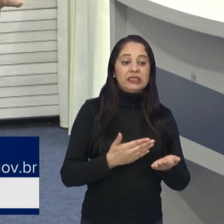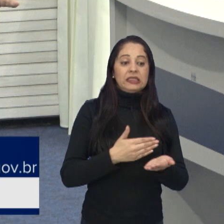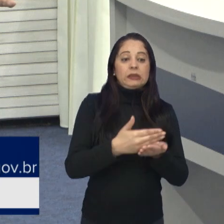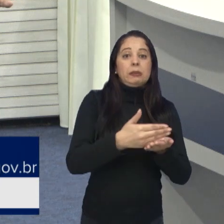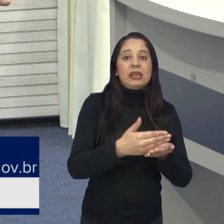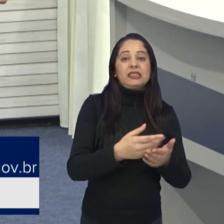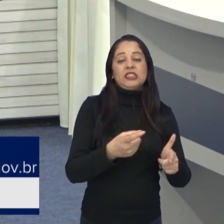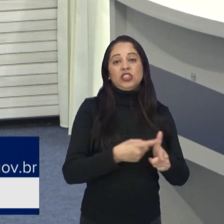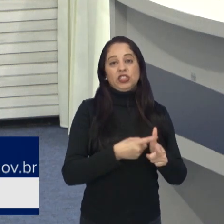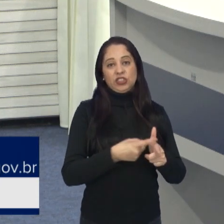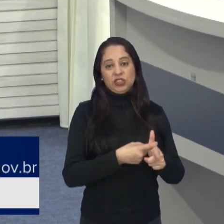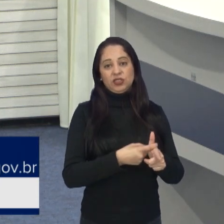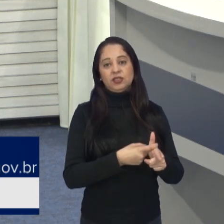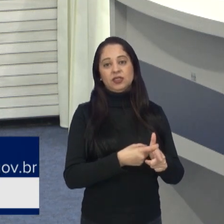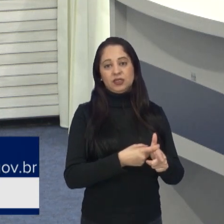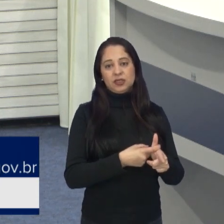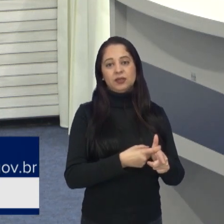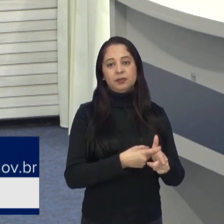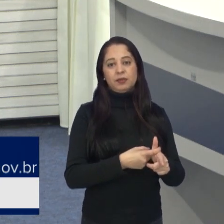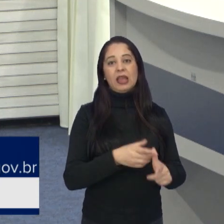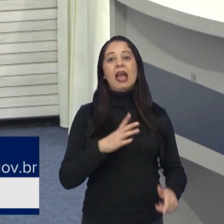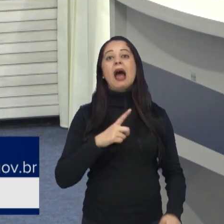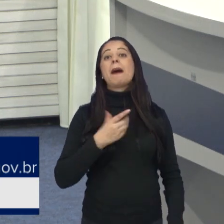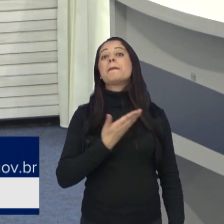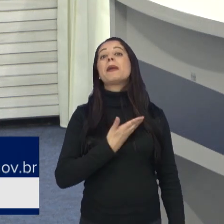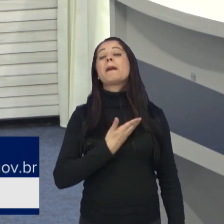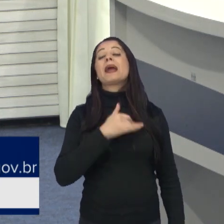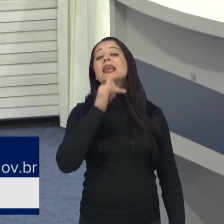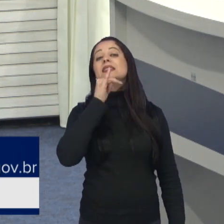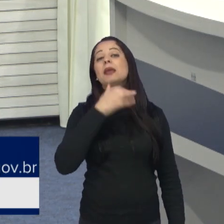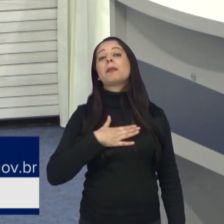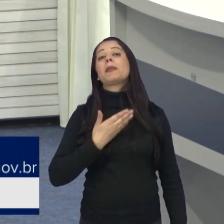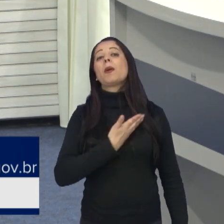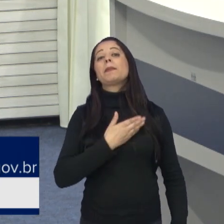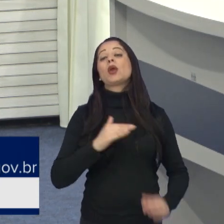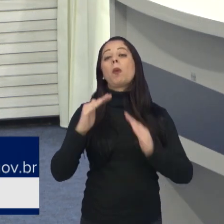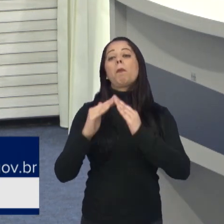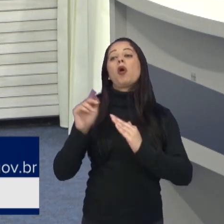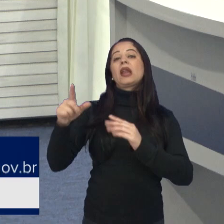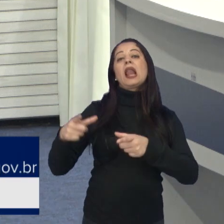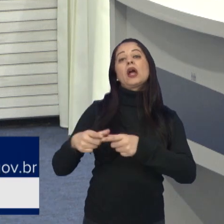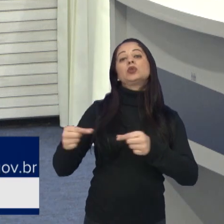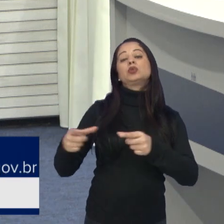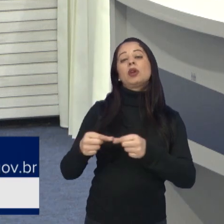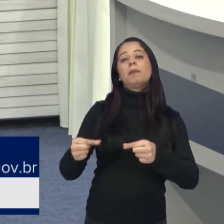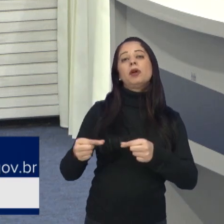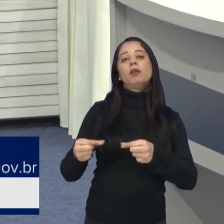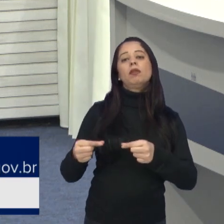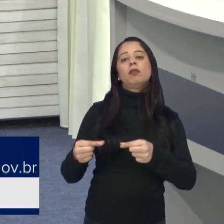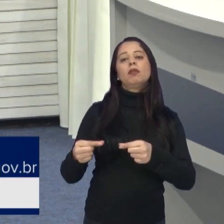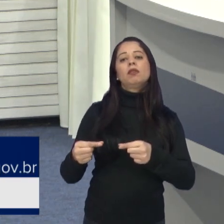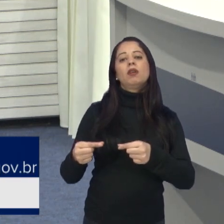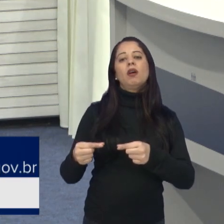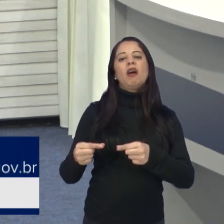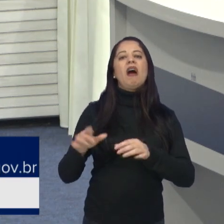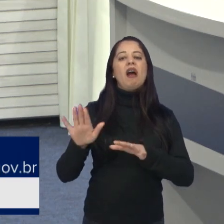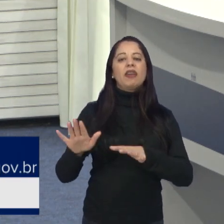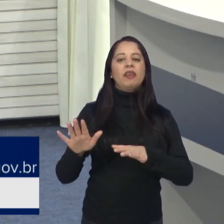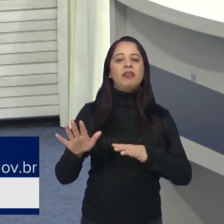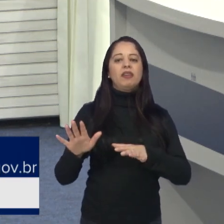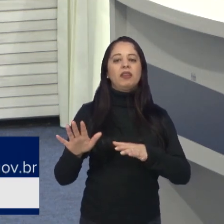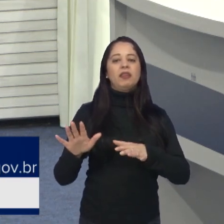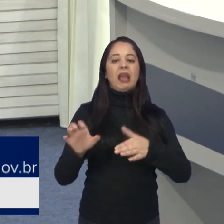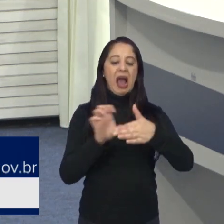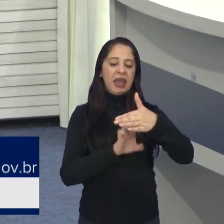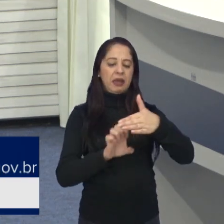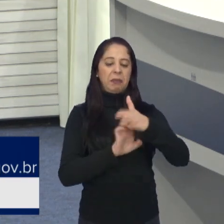desconhecia. Eu tenho um amigo, por exemplo, que estava no Japão, né, e, de repente, ele encerrou